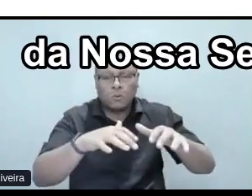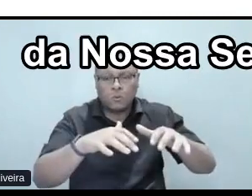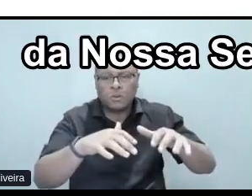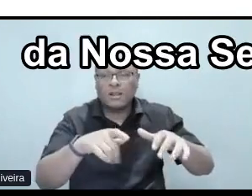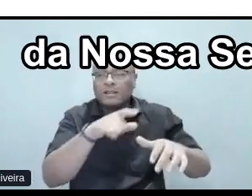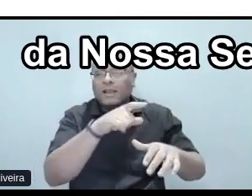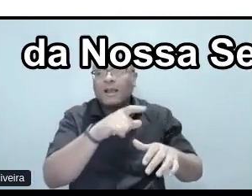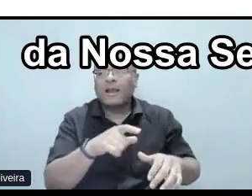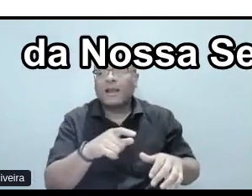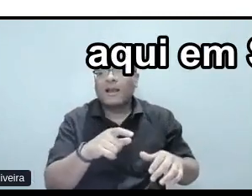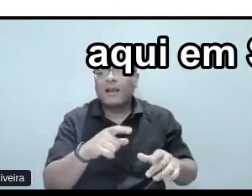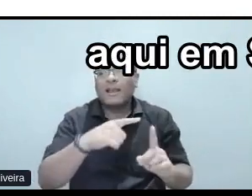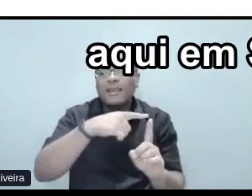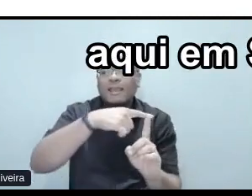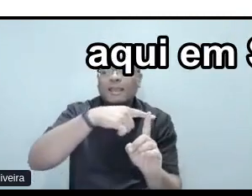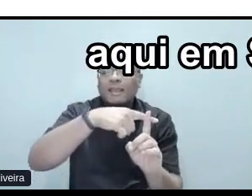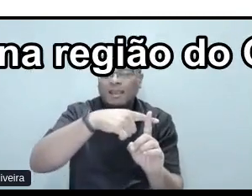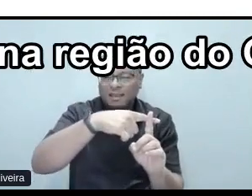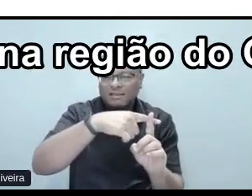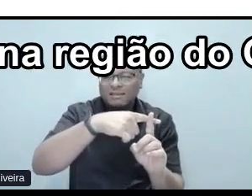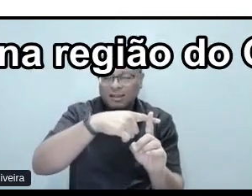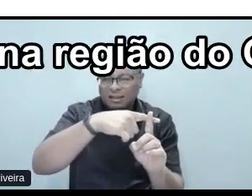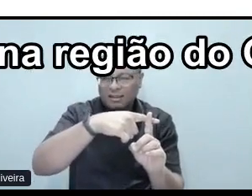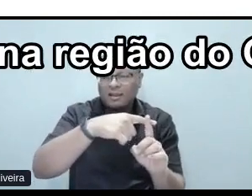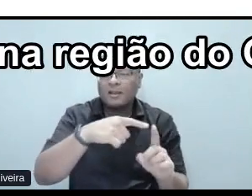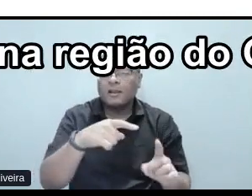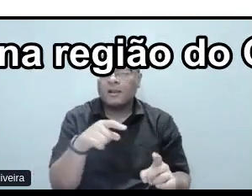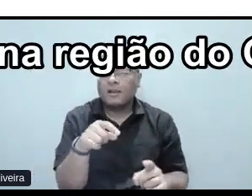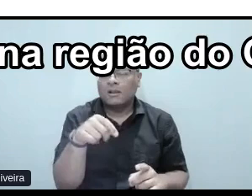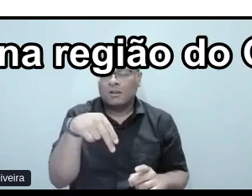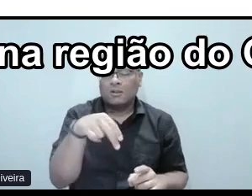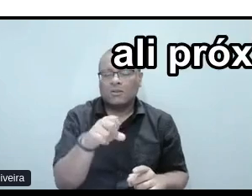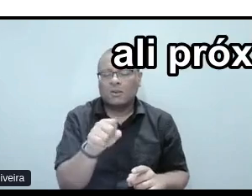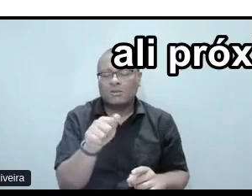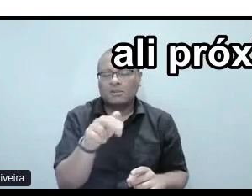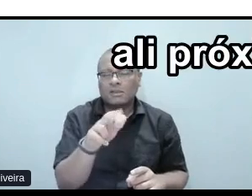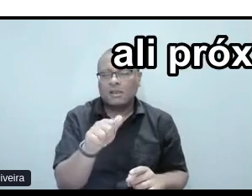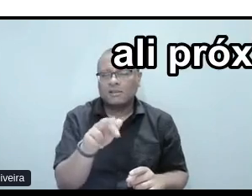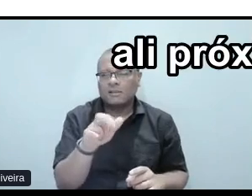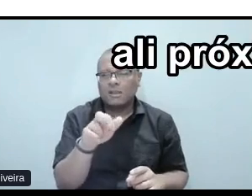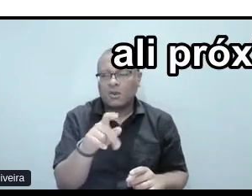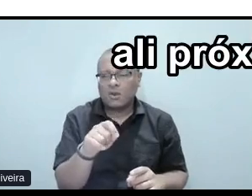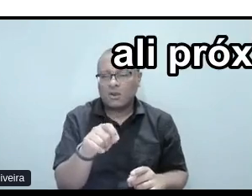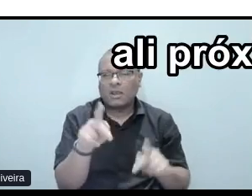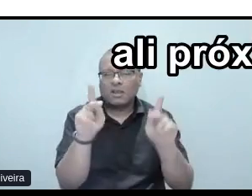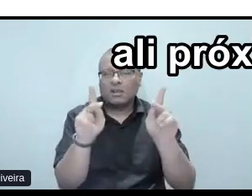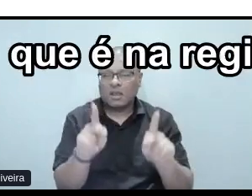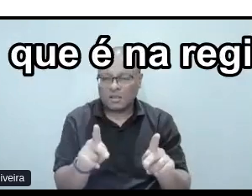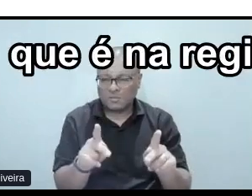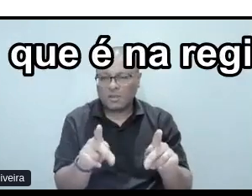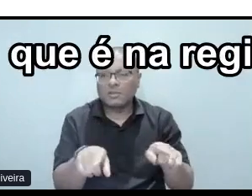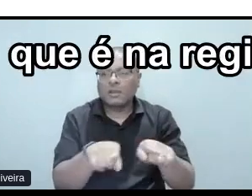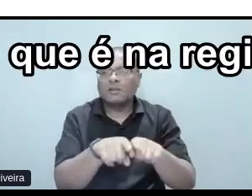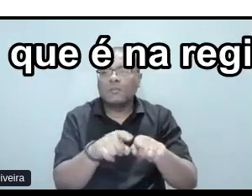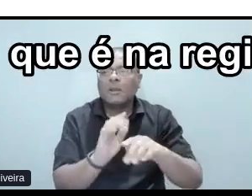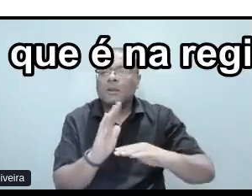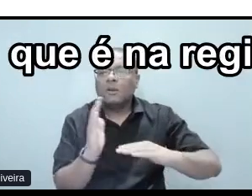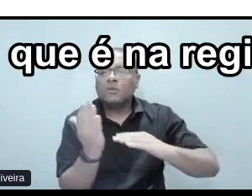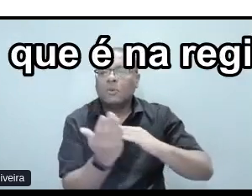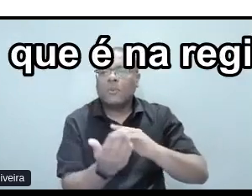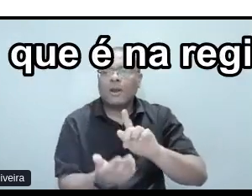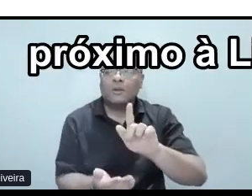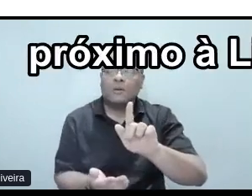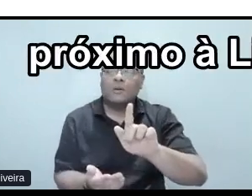da Nossa Senhora da Paz, aqui em São Paulo, e na região do Glicério também, ali próximo que é na